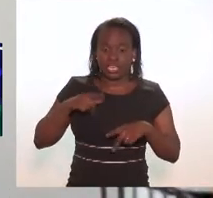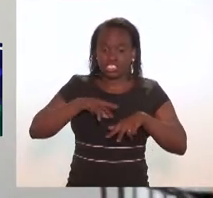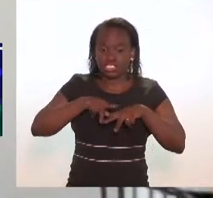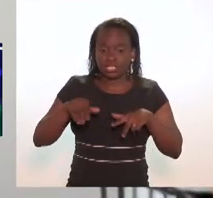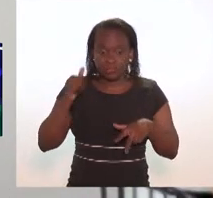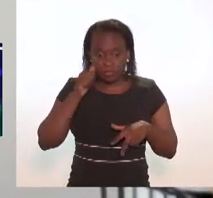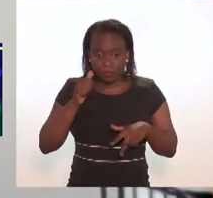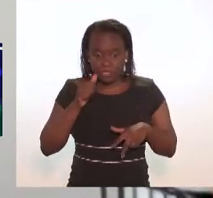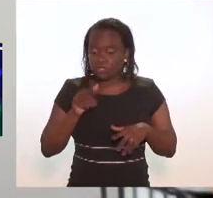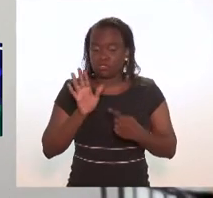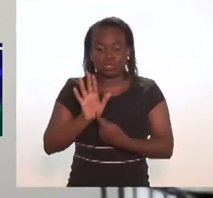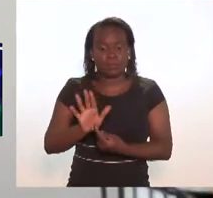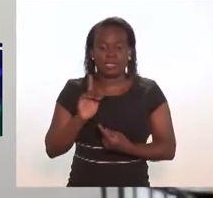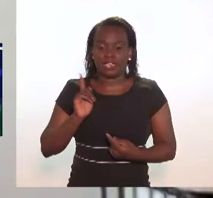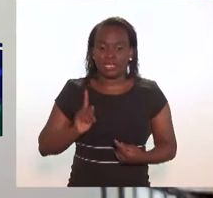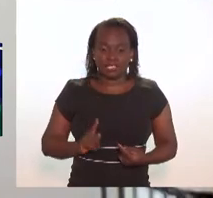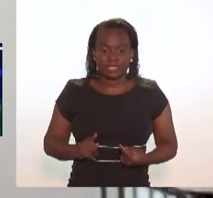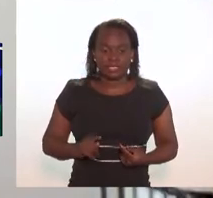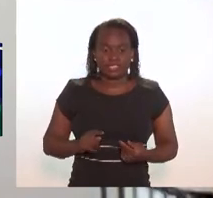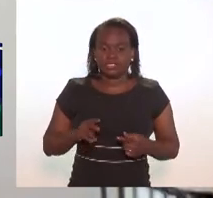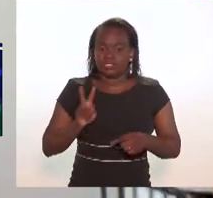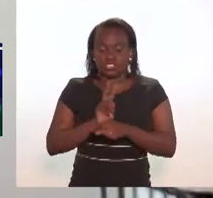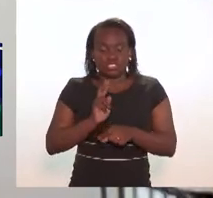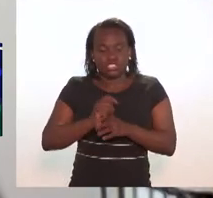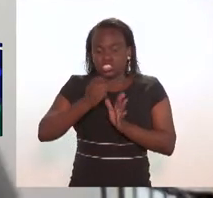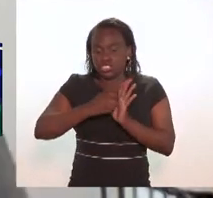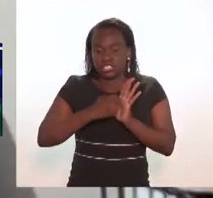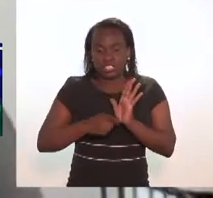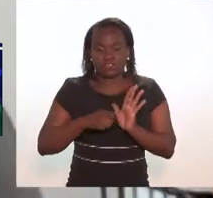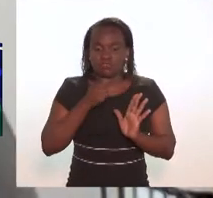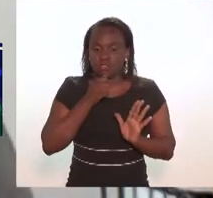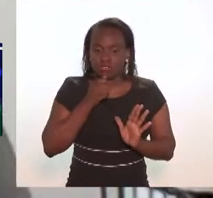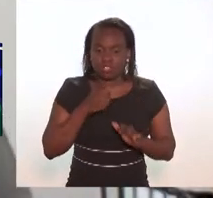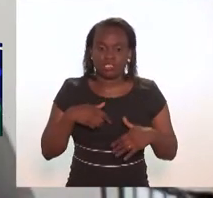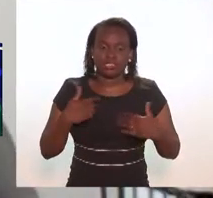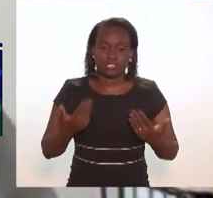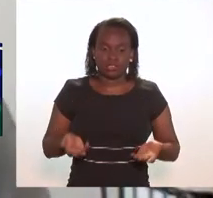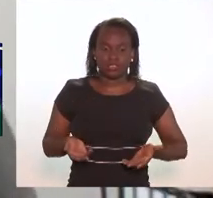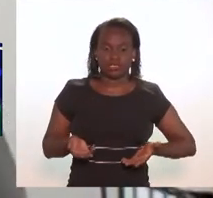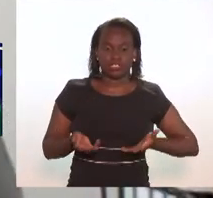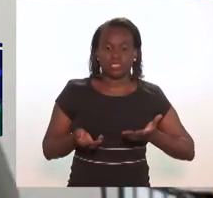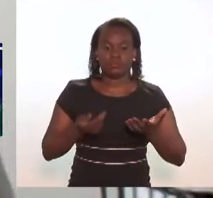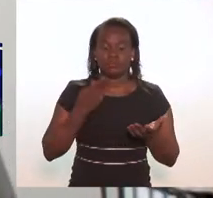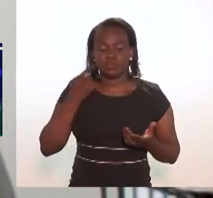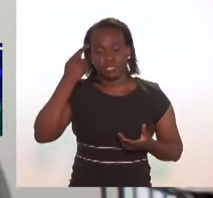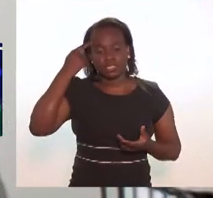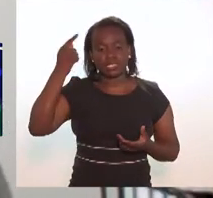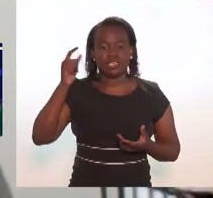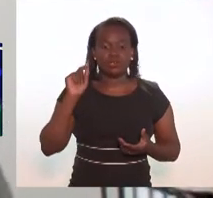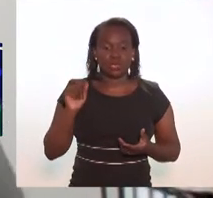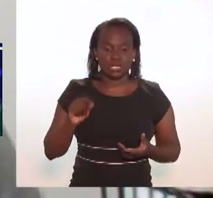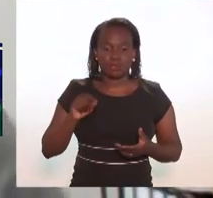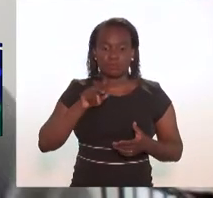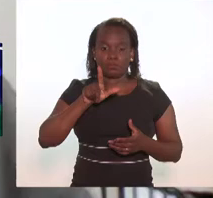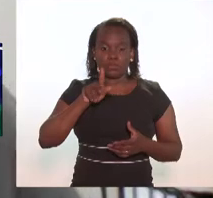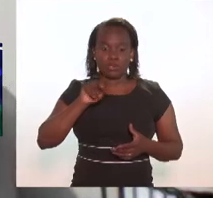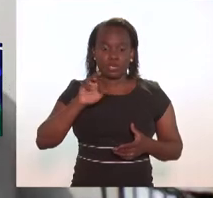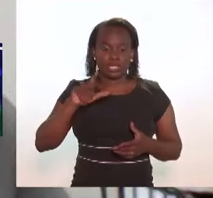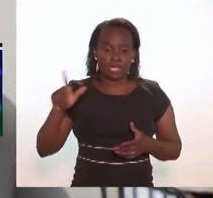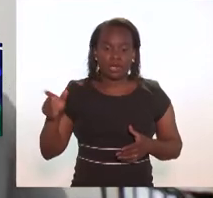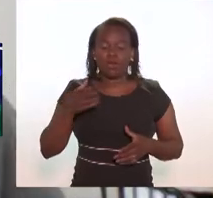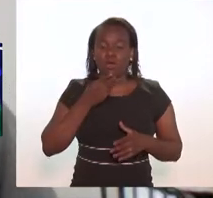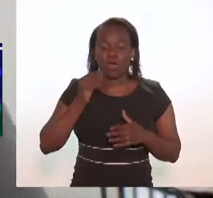não apareça, né? Não se representem. Você, de alguma forma, está usando uma ideia de que, no plural, o